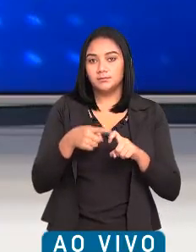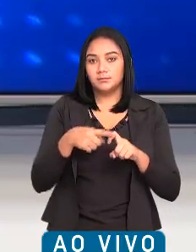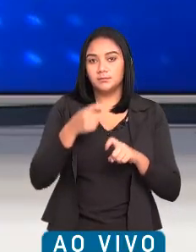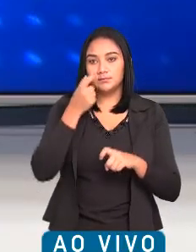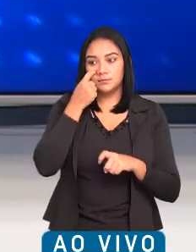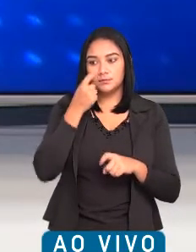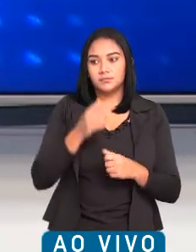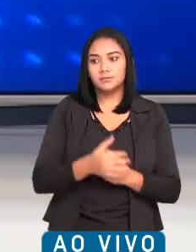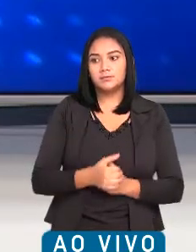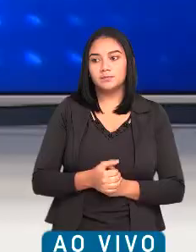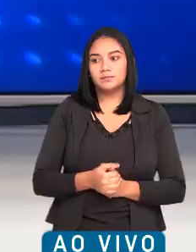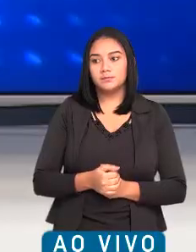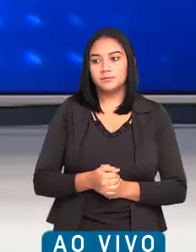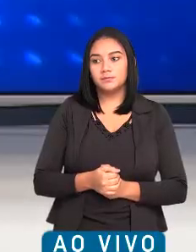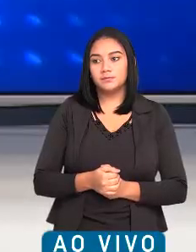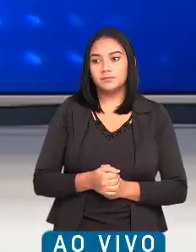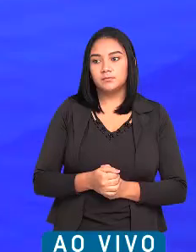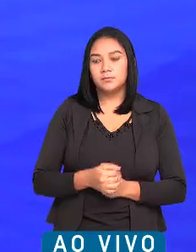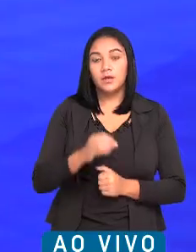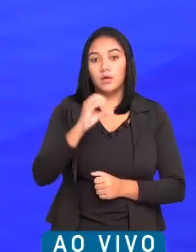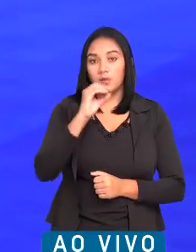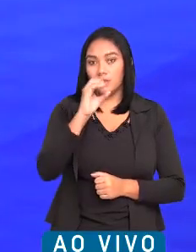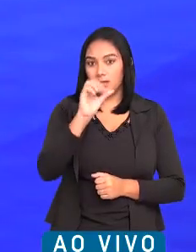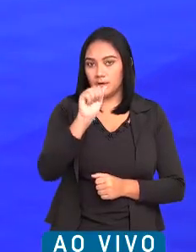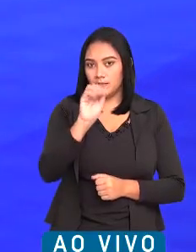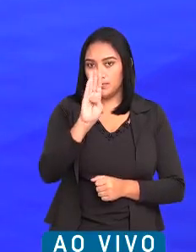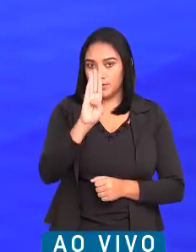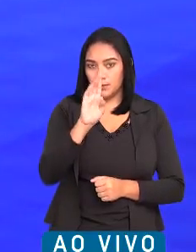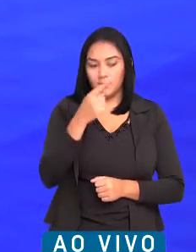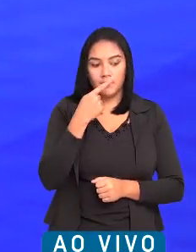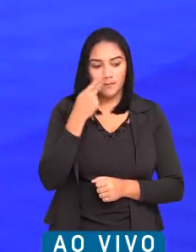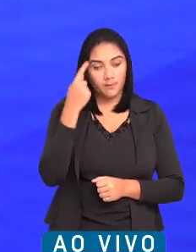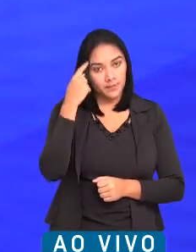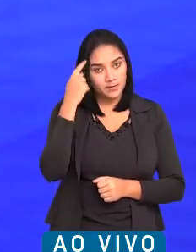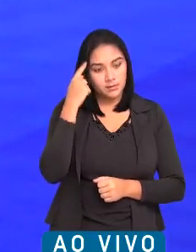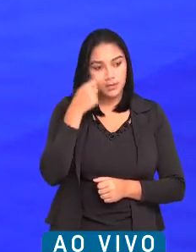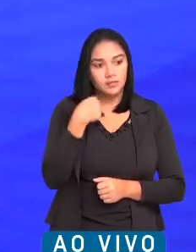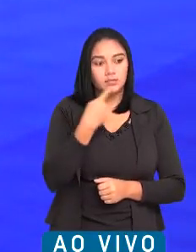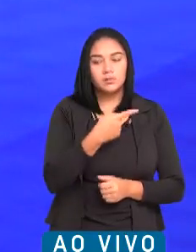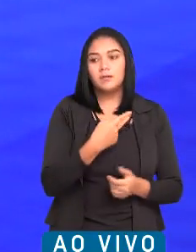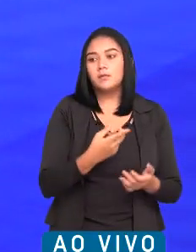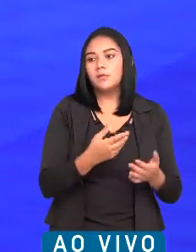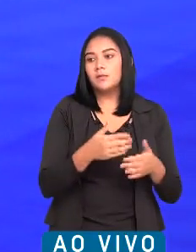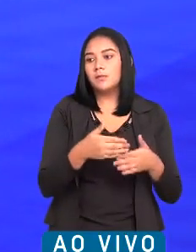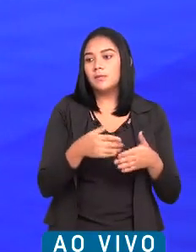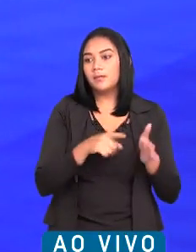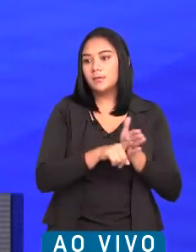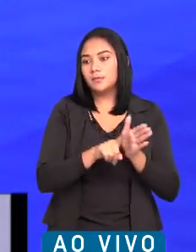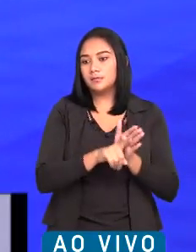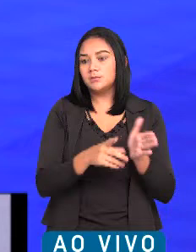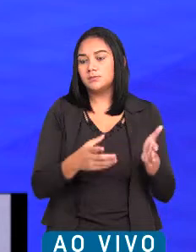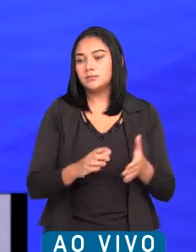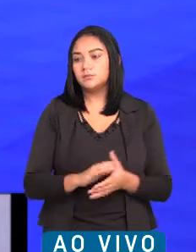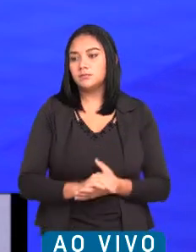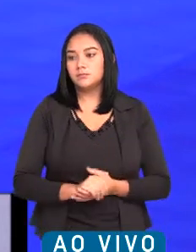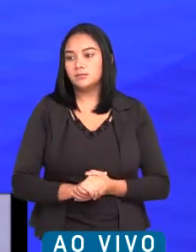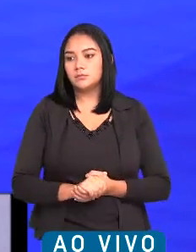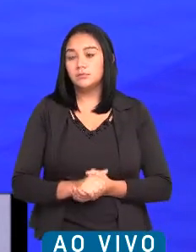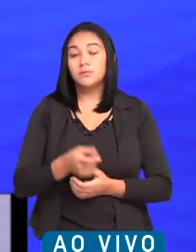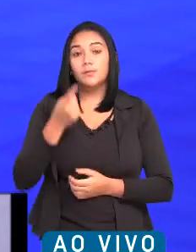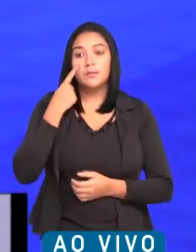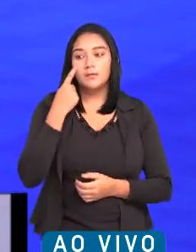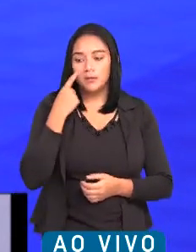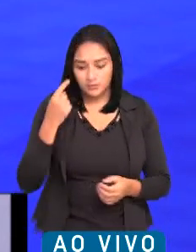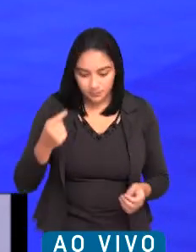comentário, gostaríamos do seu comentário. Bom, eu vejo que a população de Teresina hoje, ela vive um